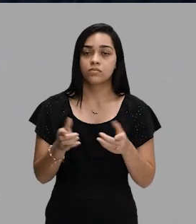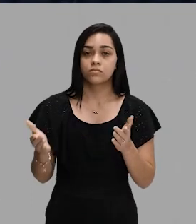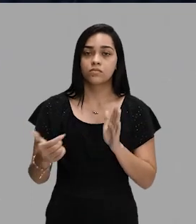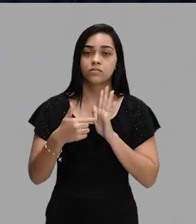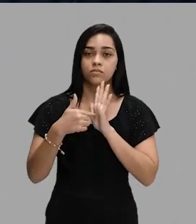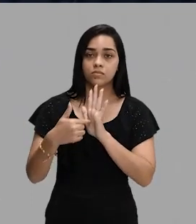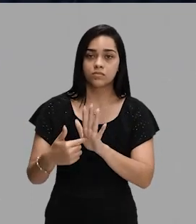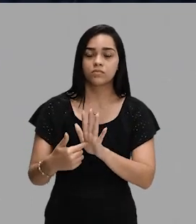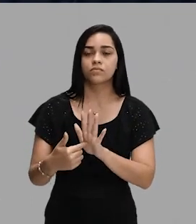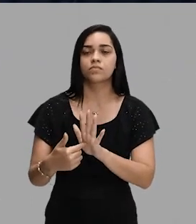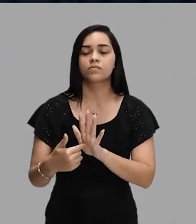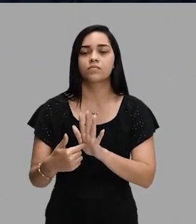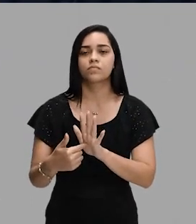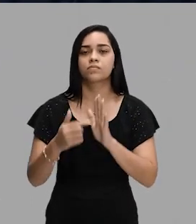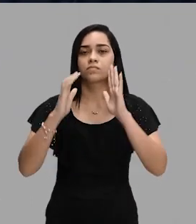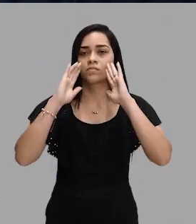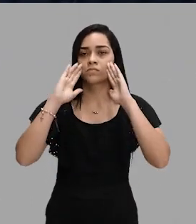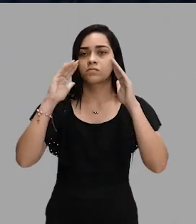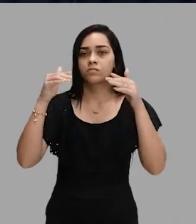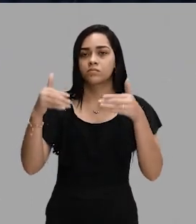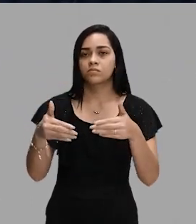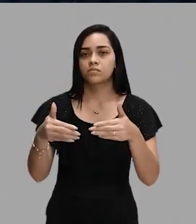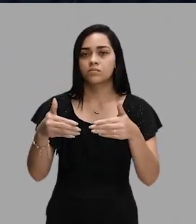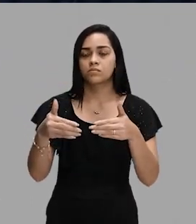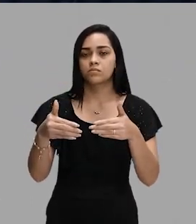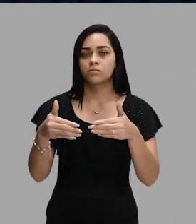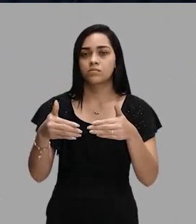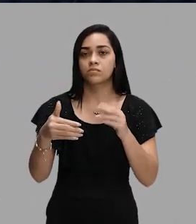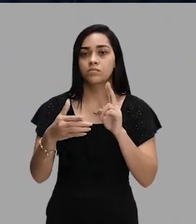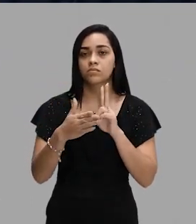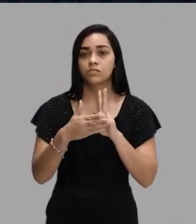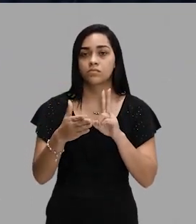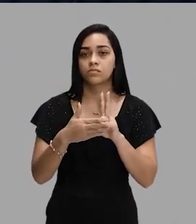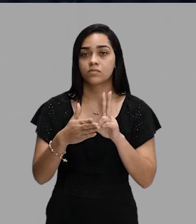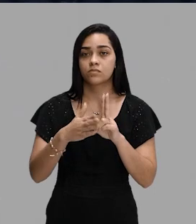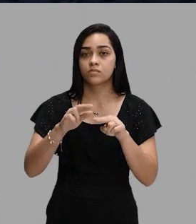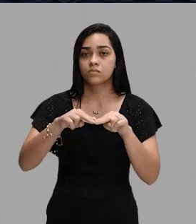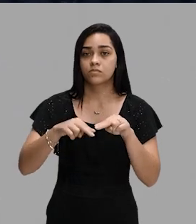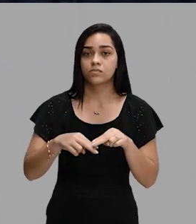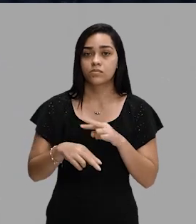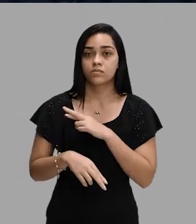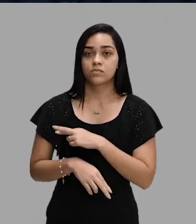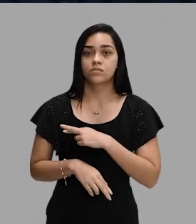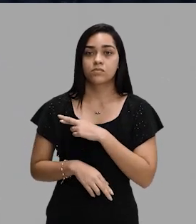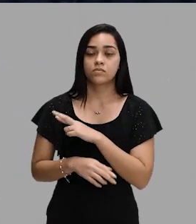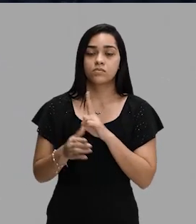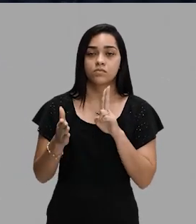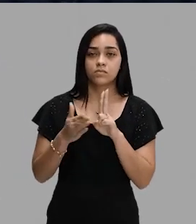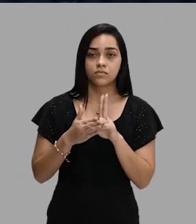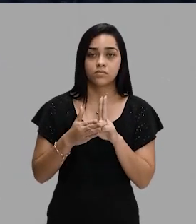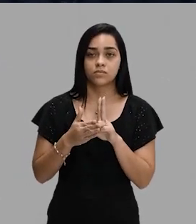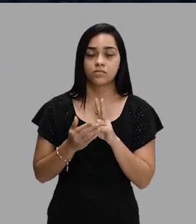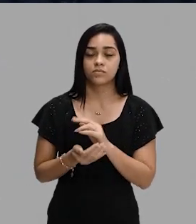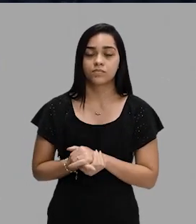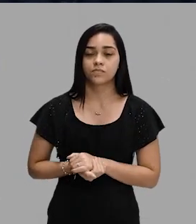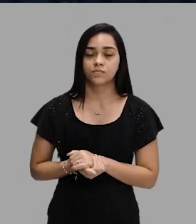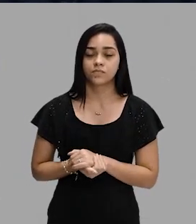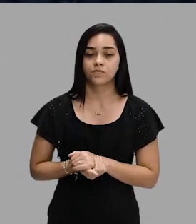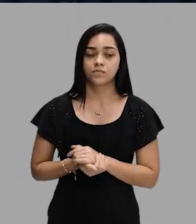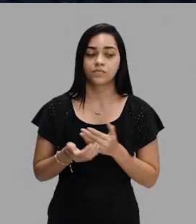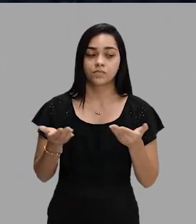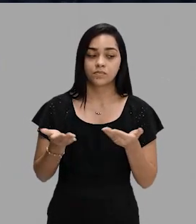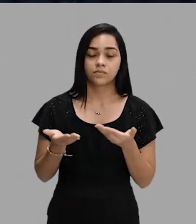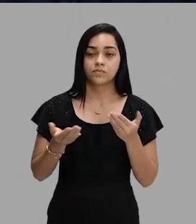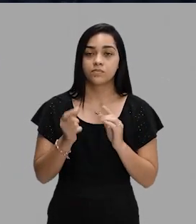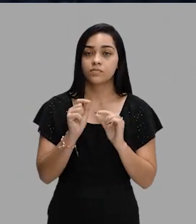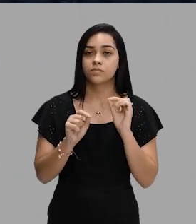dar um foco maior para a figura do índio. Por isso romance indianista, tá certo? Vamos